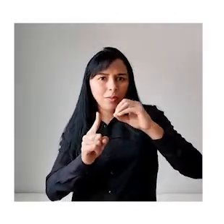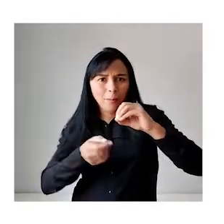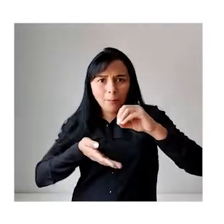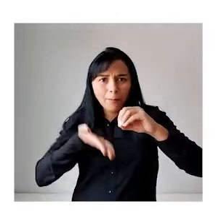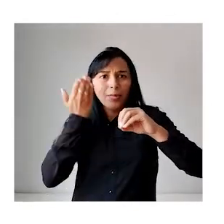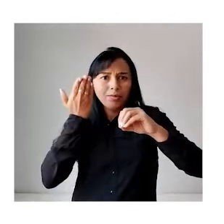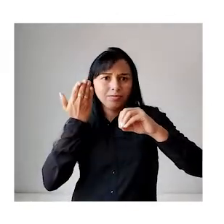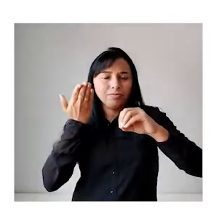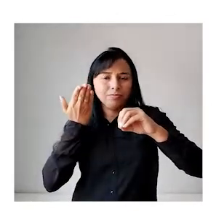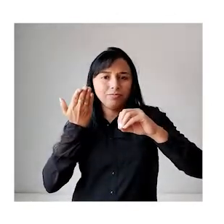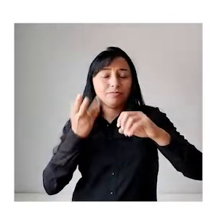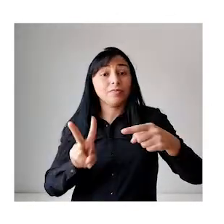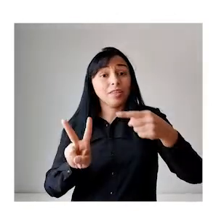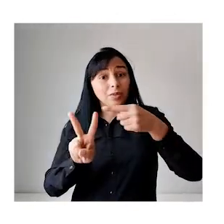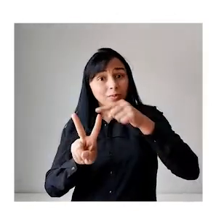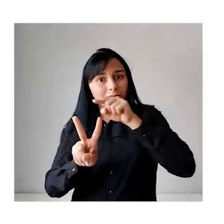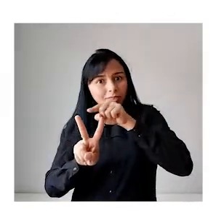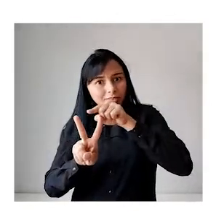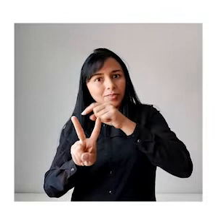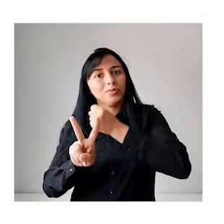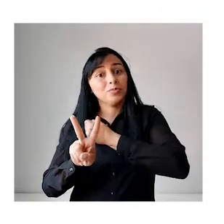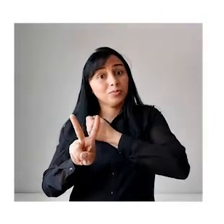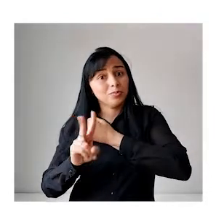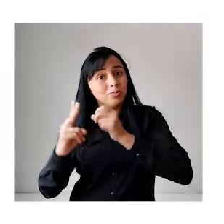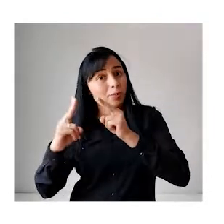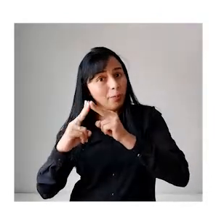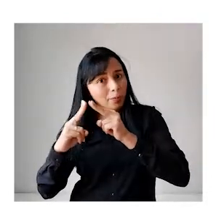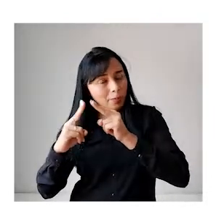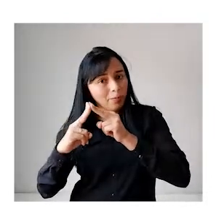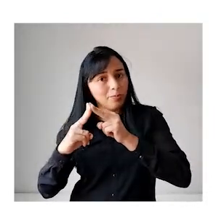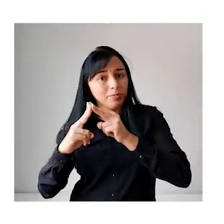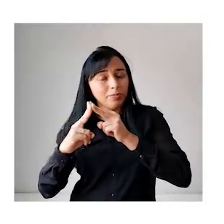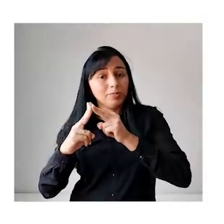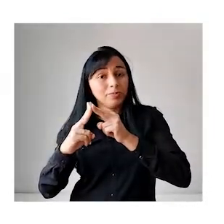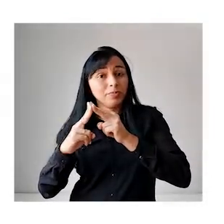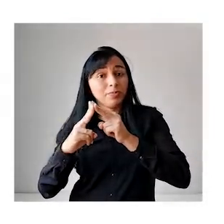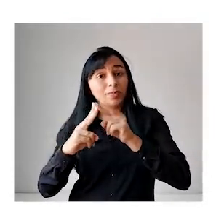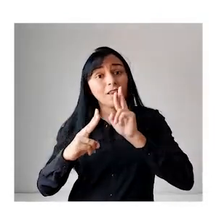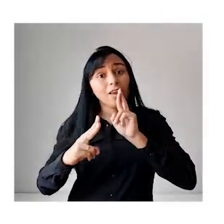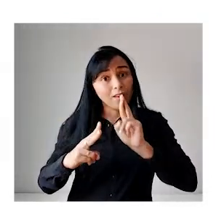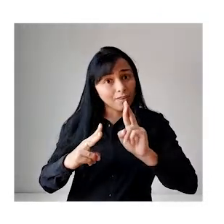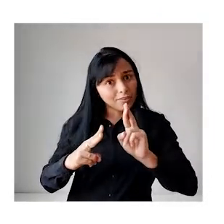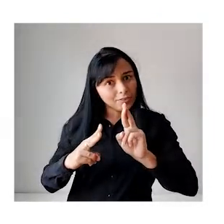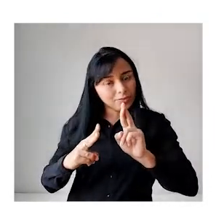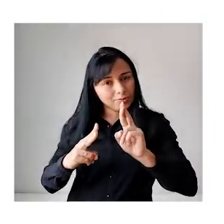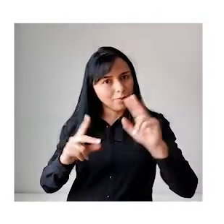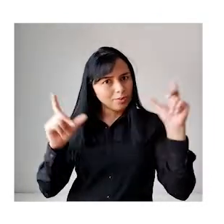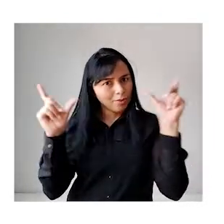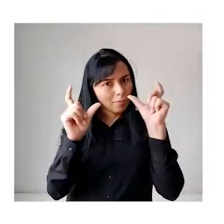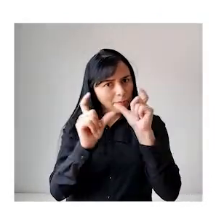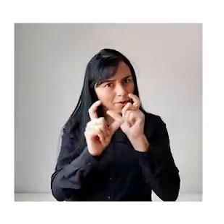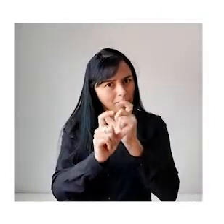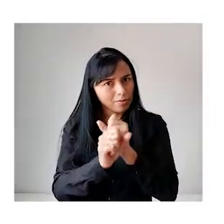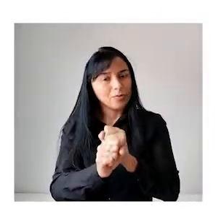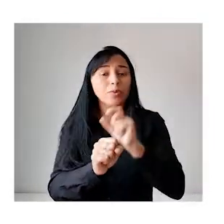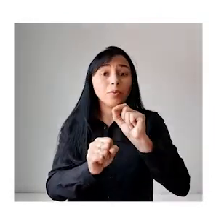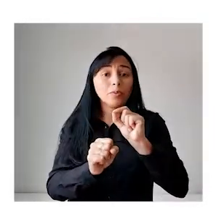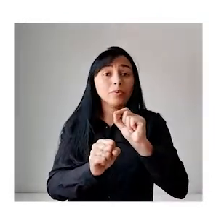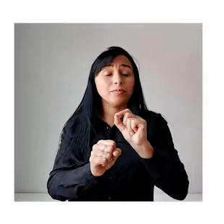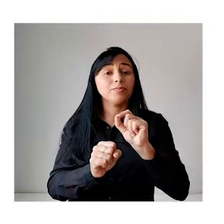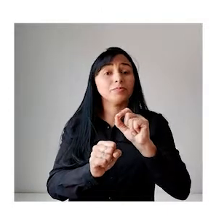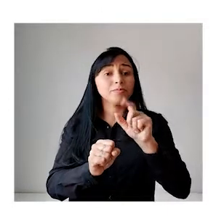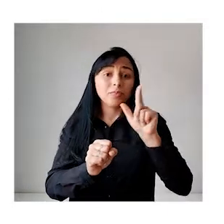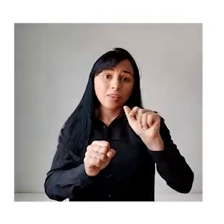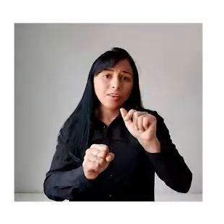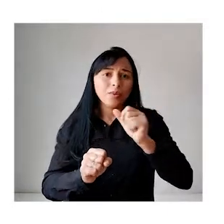aquela parte que vai estar em cima, é um número natural par, diferente de zero, a expressão, que a gente já viu no início, é